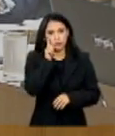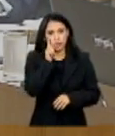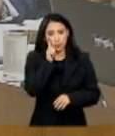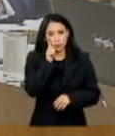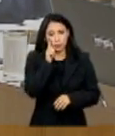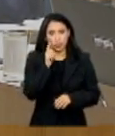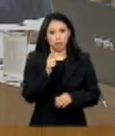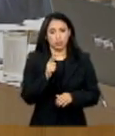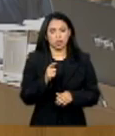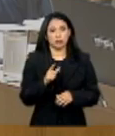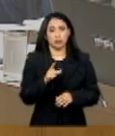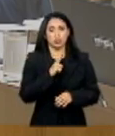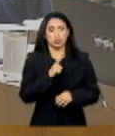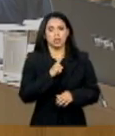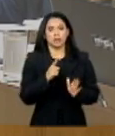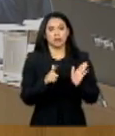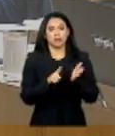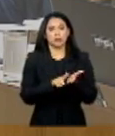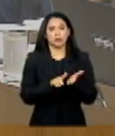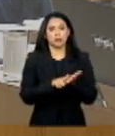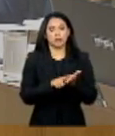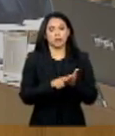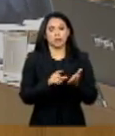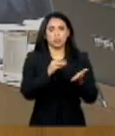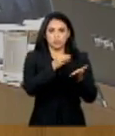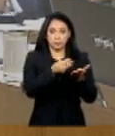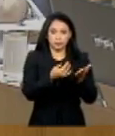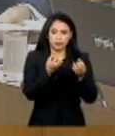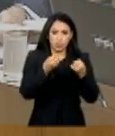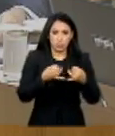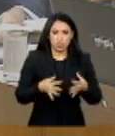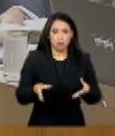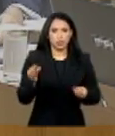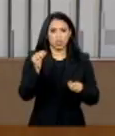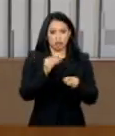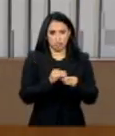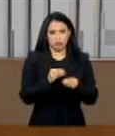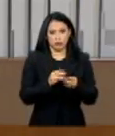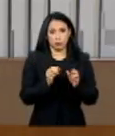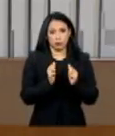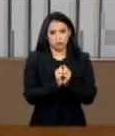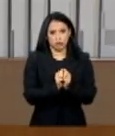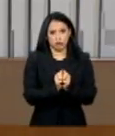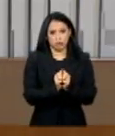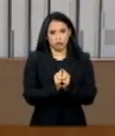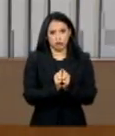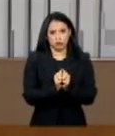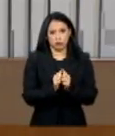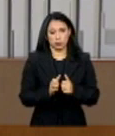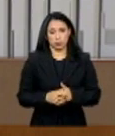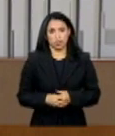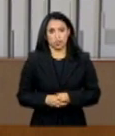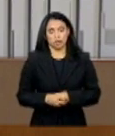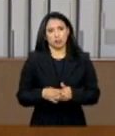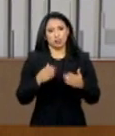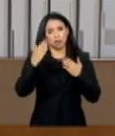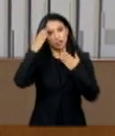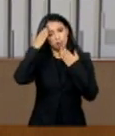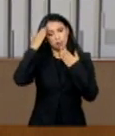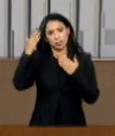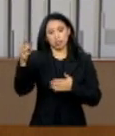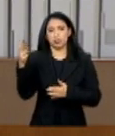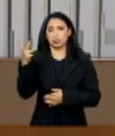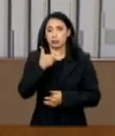um pronunciamento bastante alentado que juntaria aos autos agradeço o ministro ricardo lewandowski